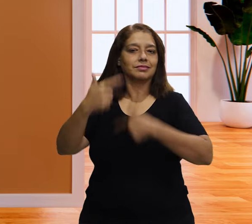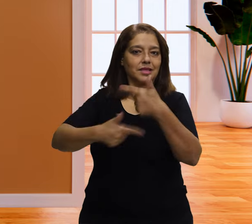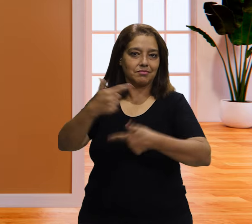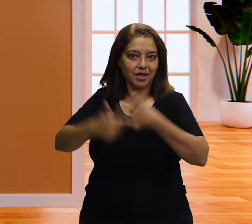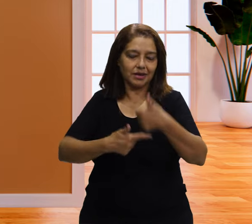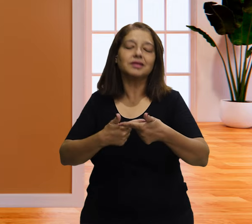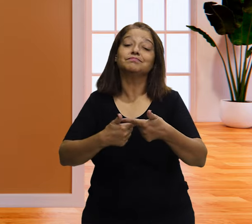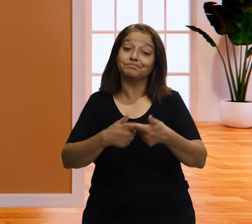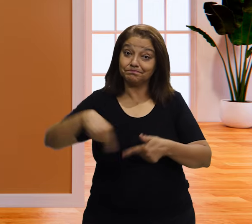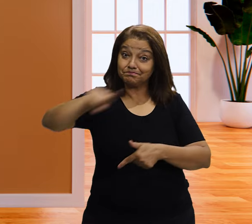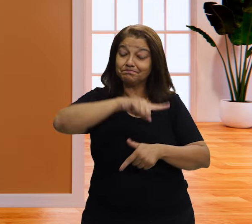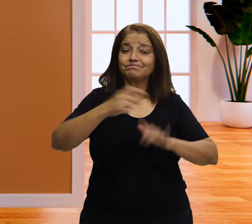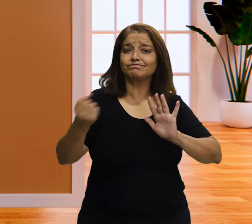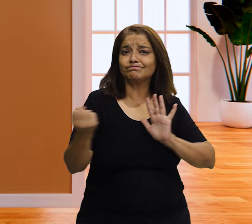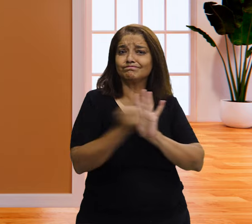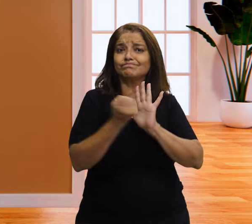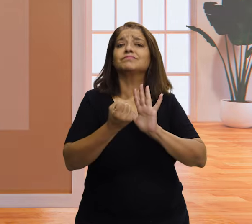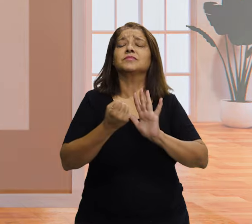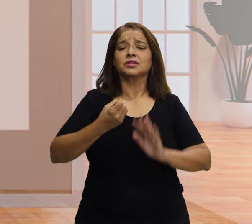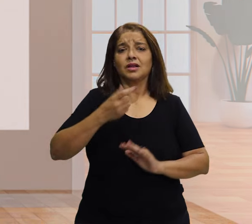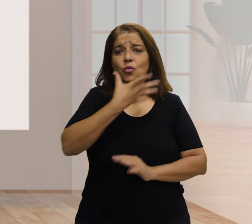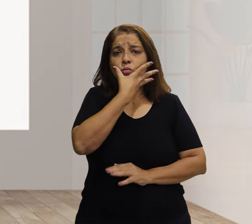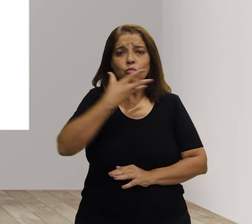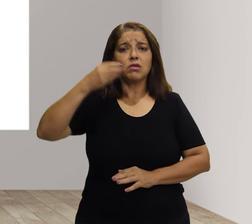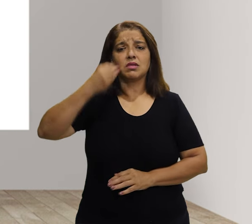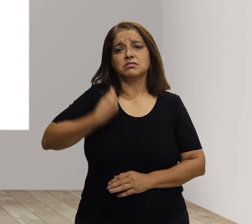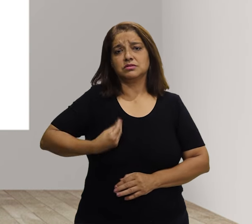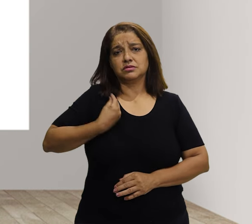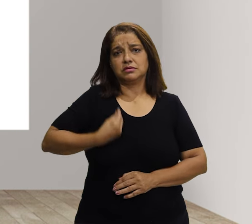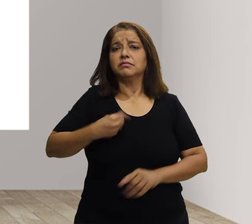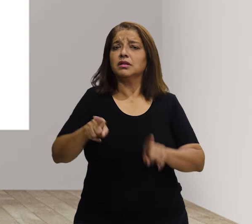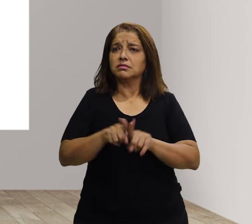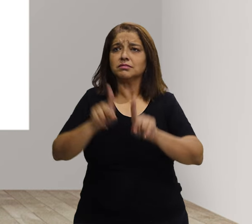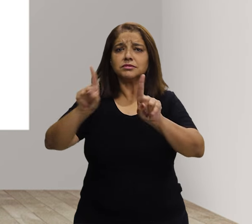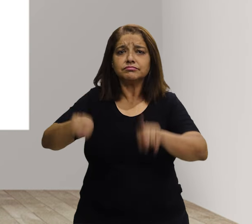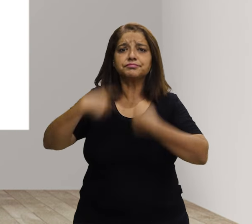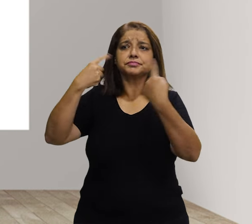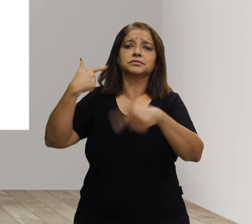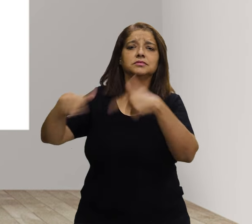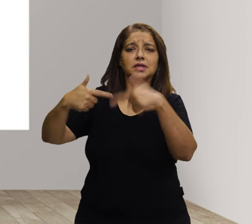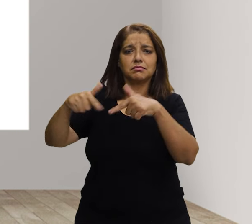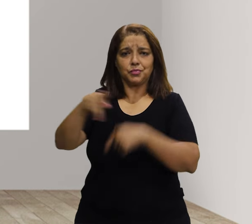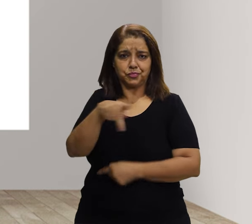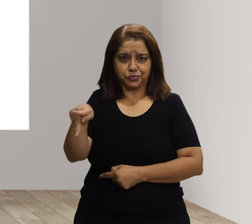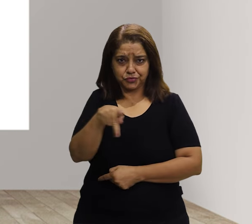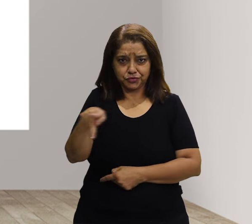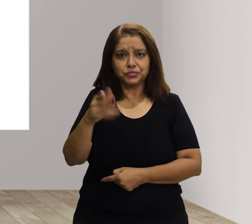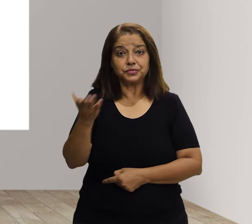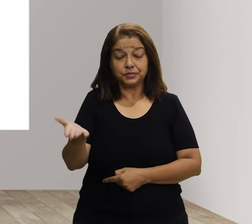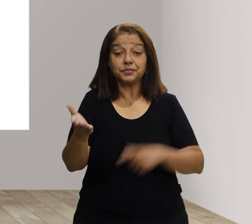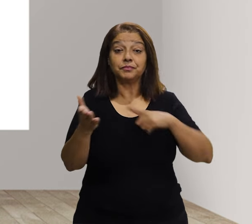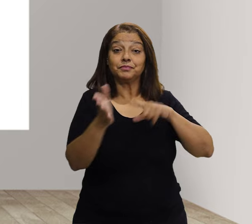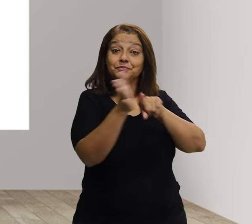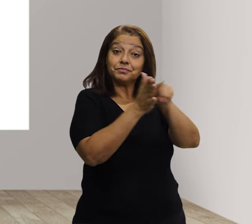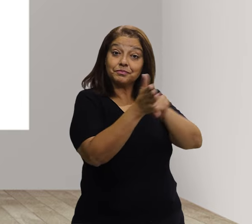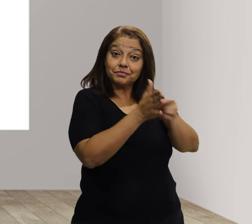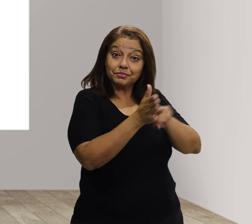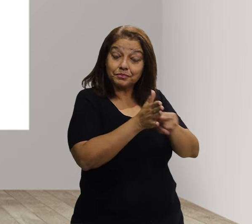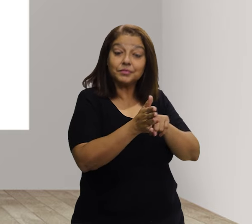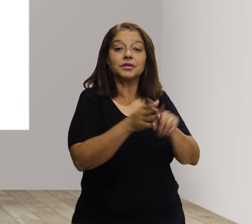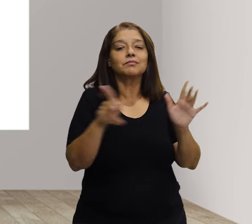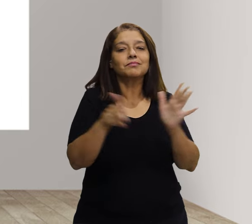desafios do trabalho pedagógico. Uma pesquisa realizada pela Nova Escola, em parceria com o Instituto Ame a Sua Mente